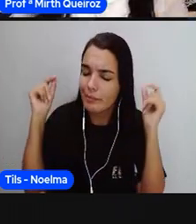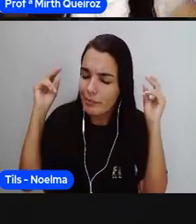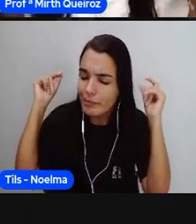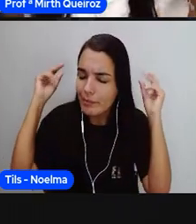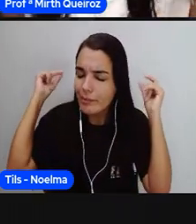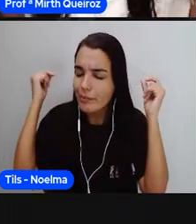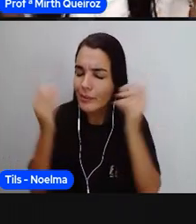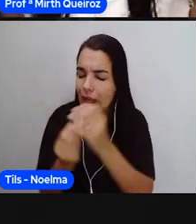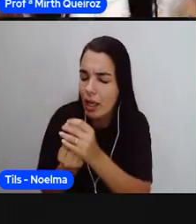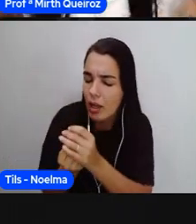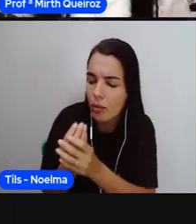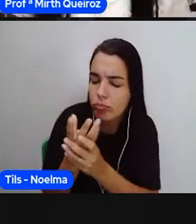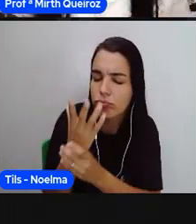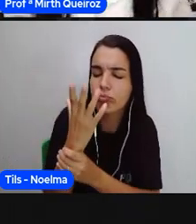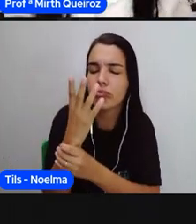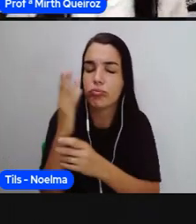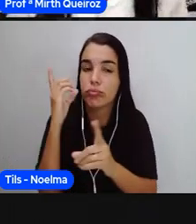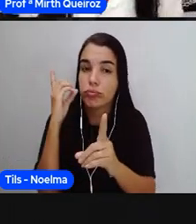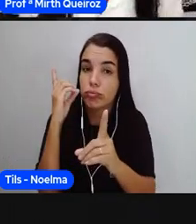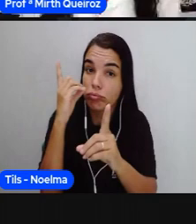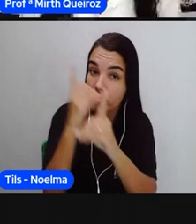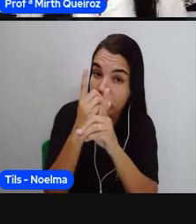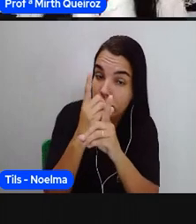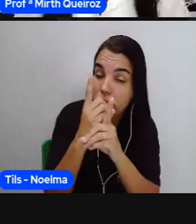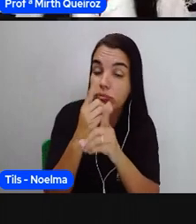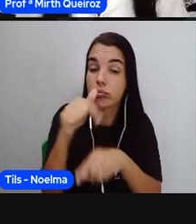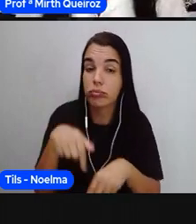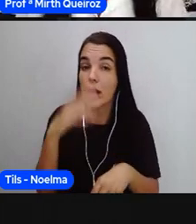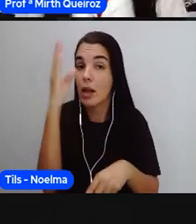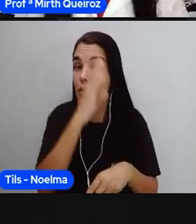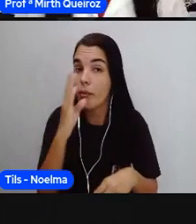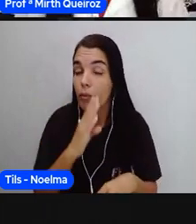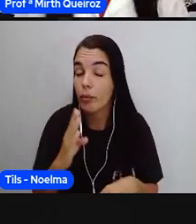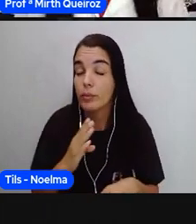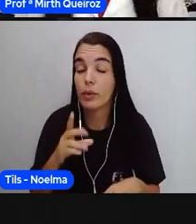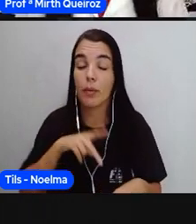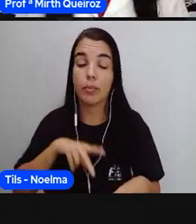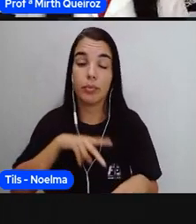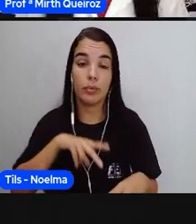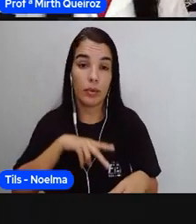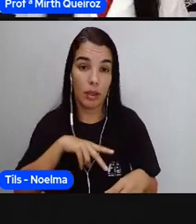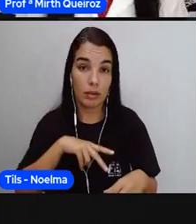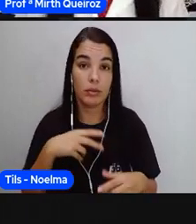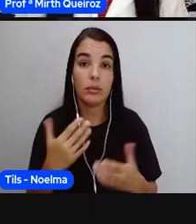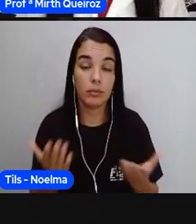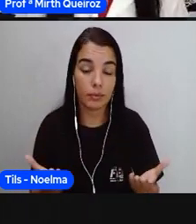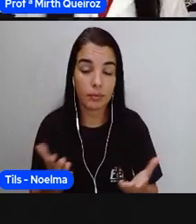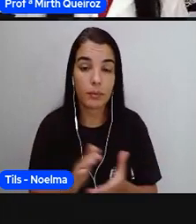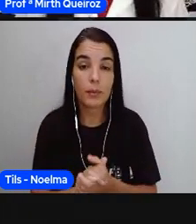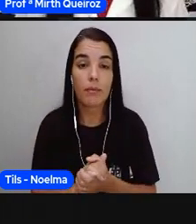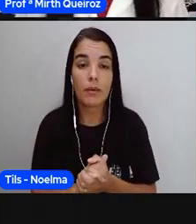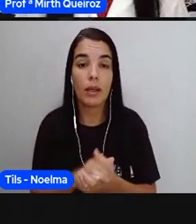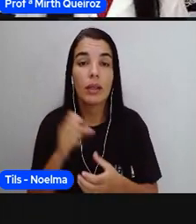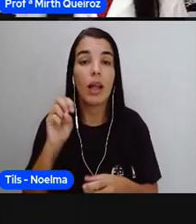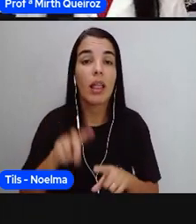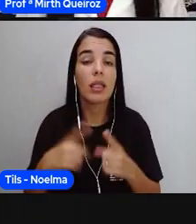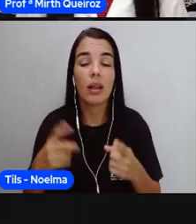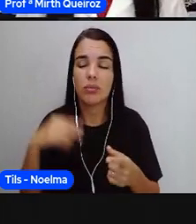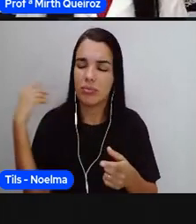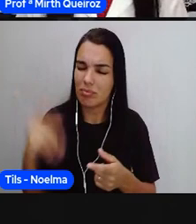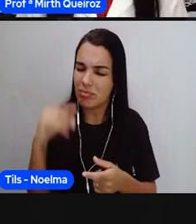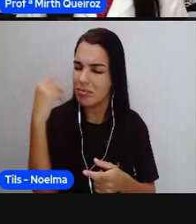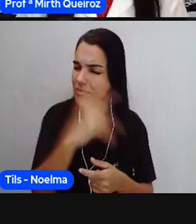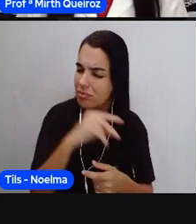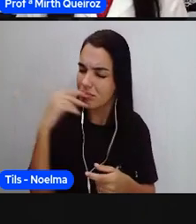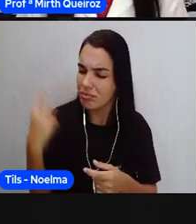do descobrimento, né? Que foi quando o Brasil foi encontrado aí pelos portugueses, né? Os castigos físicos em